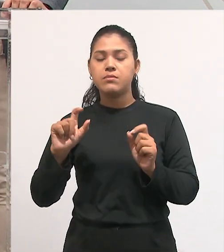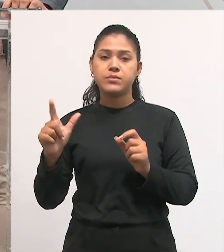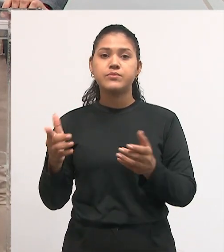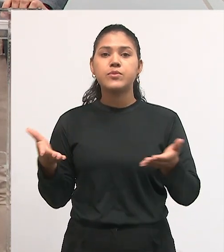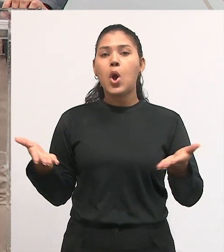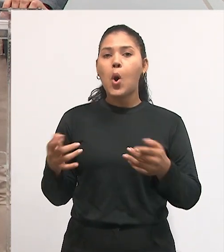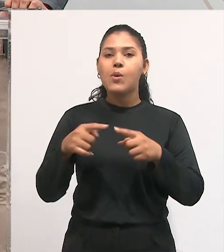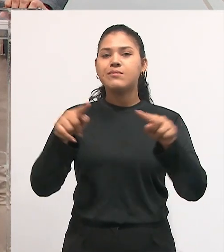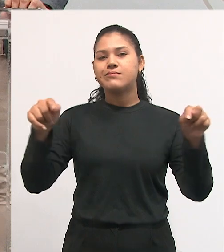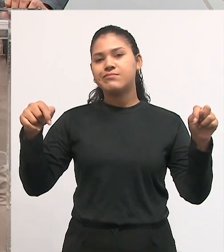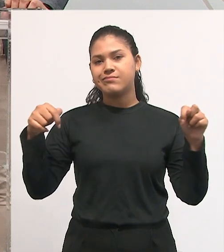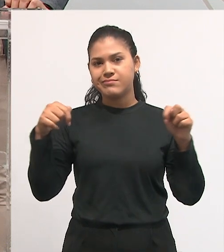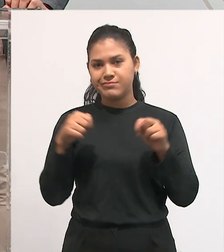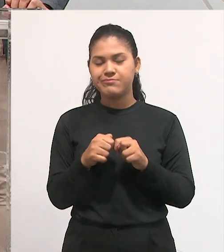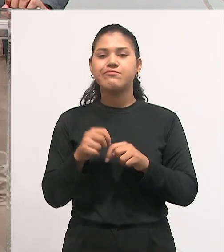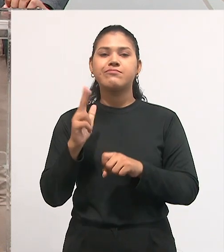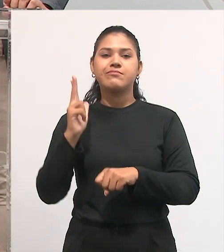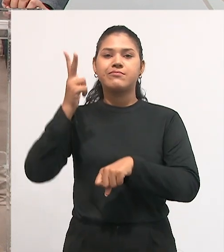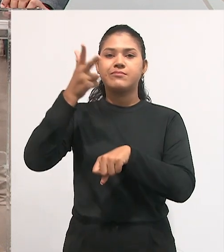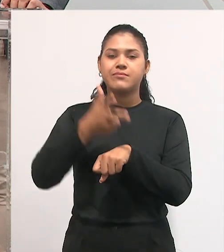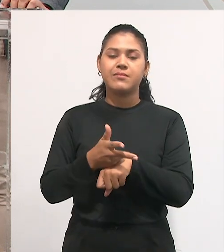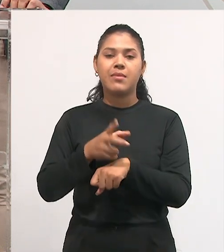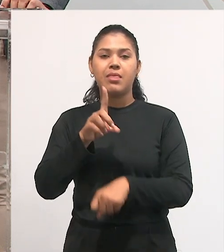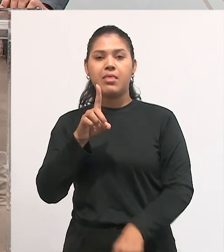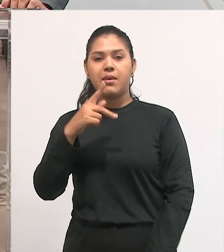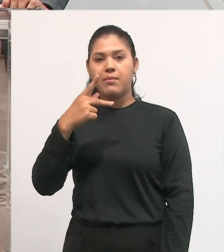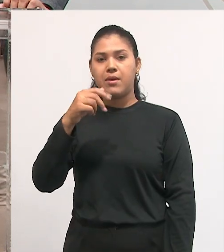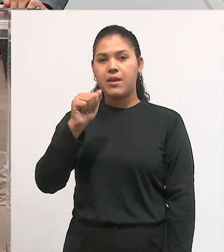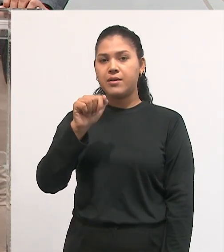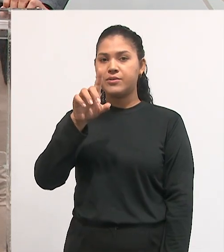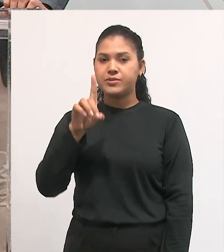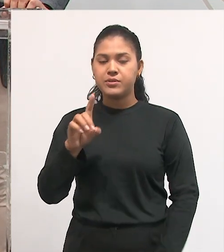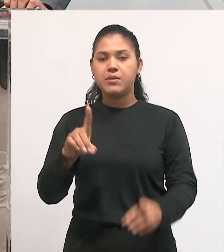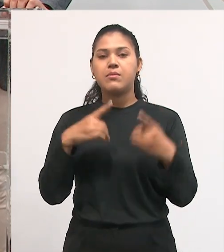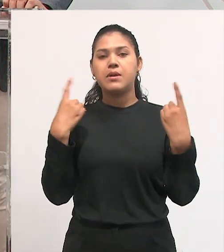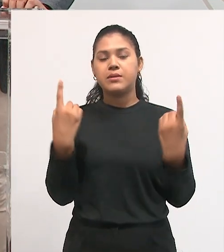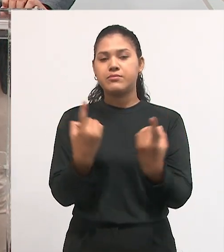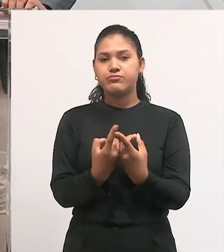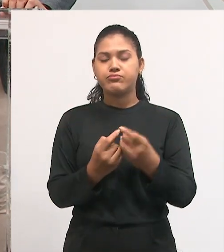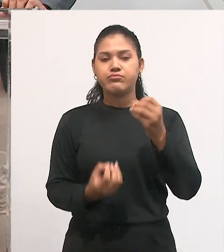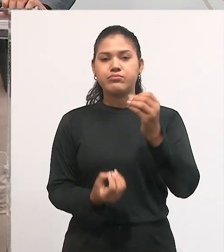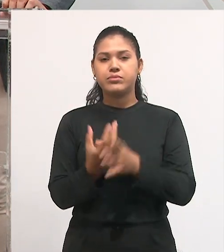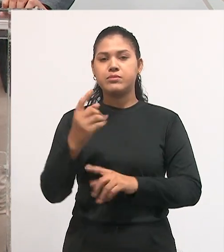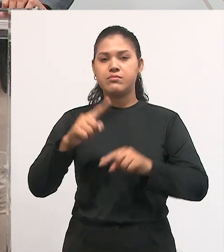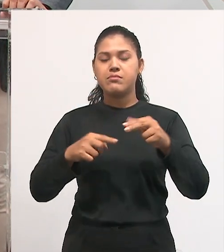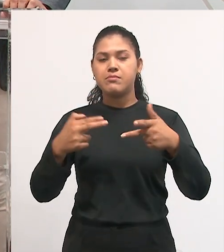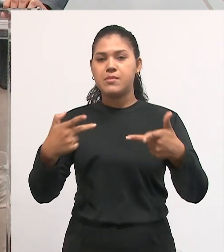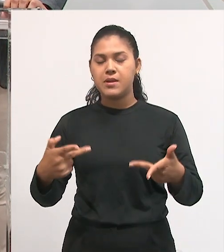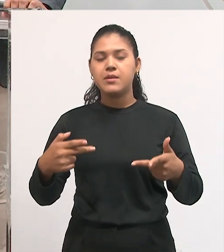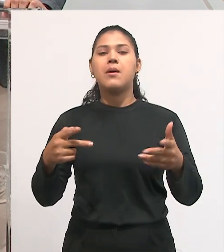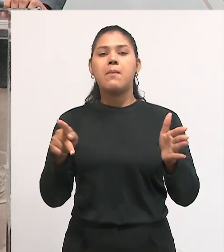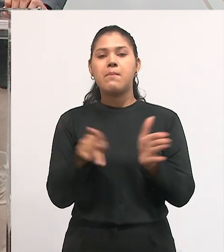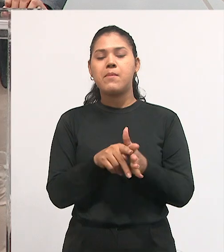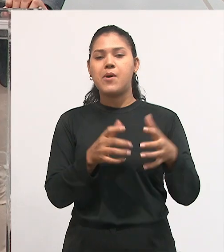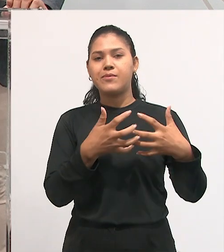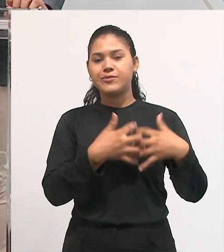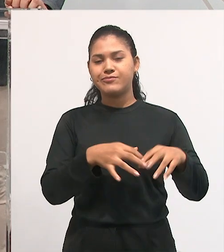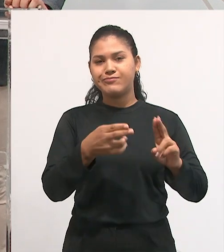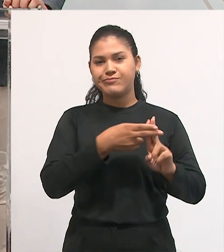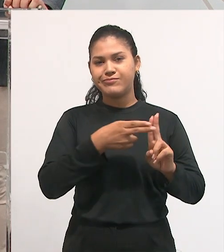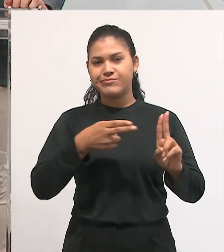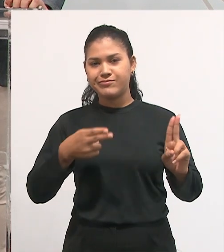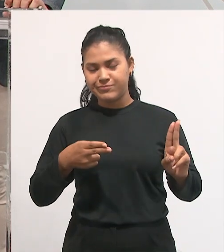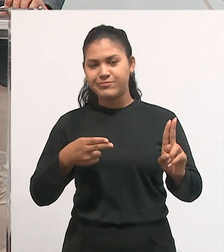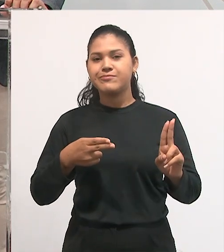falo diretamente aqui dos nossos estúdios do DPAD, que é o Departamento de Produção em EAD do campus Porto Velho, Zona Norte, do IFRO,